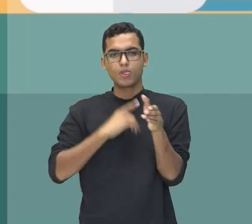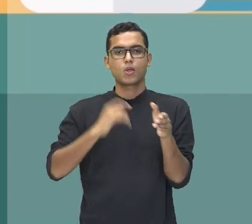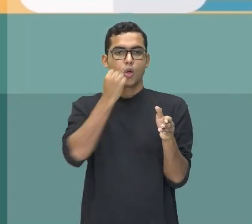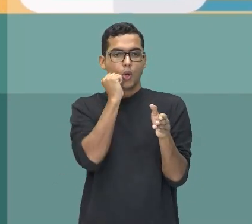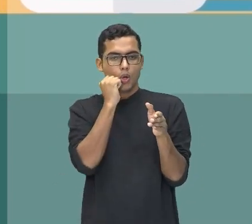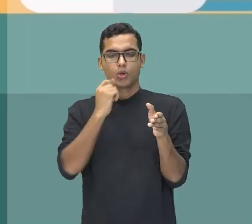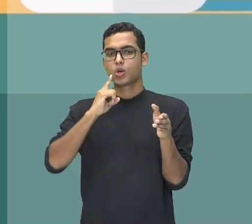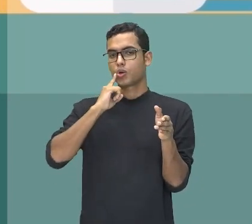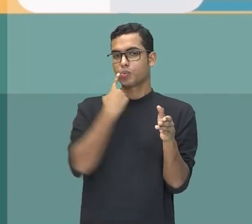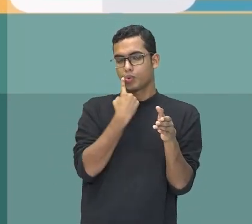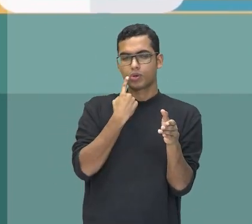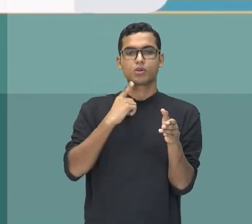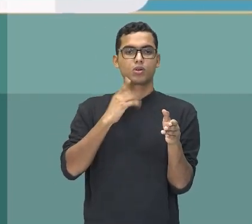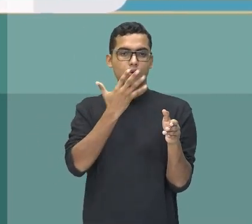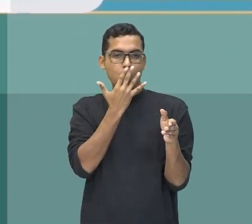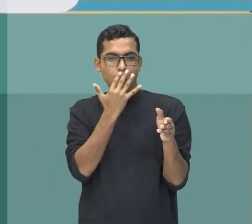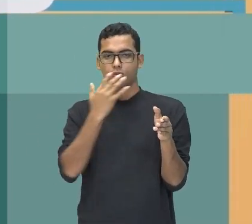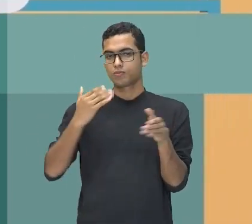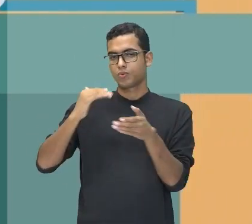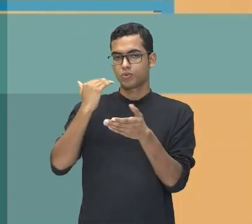limonada, cor rosa.